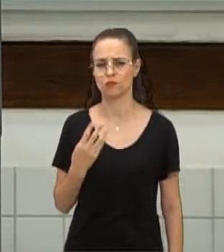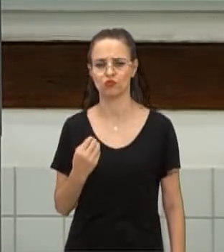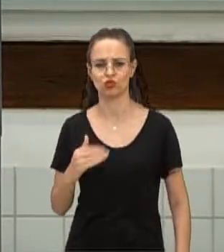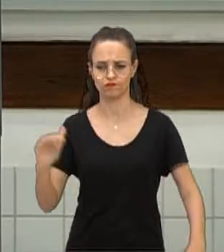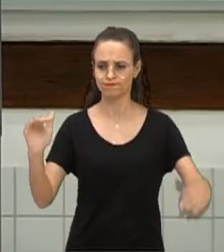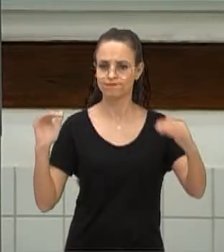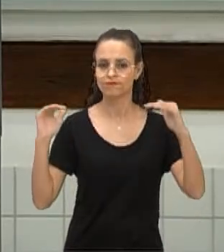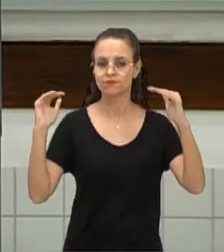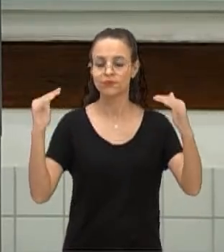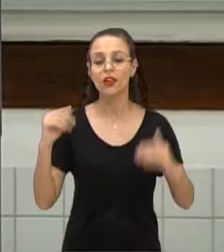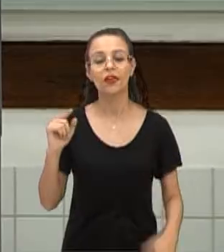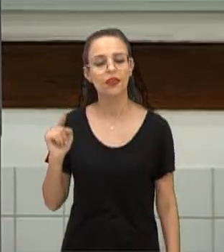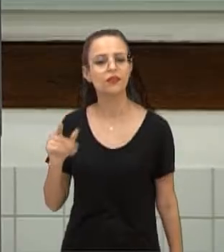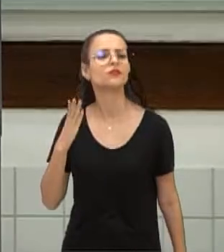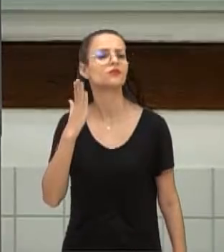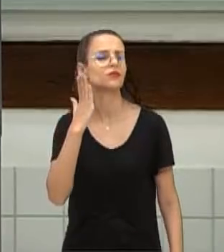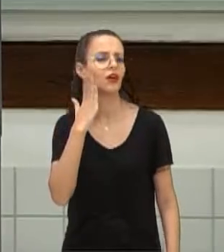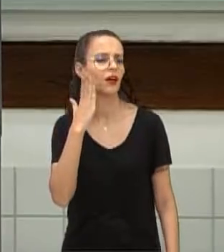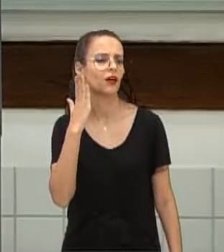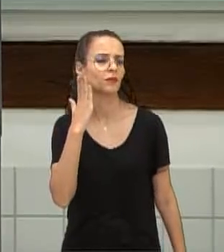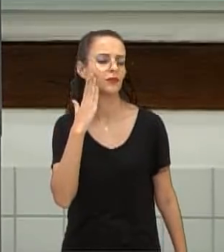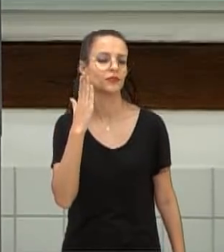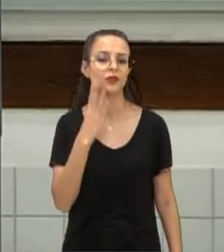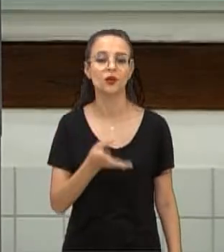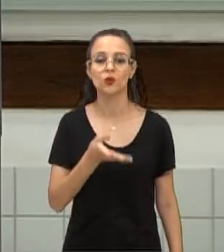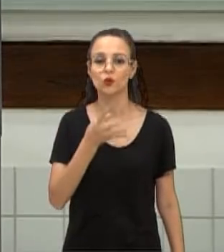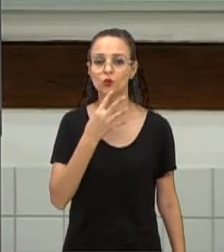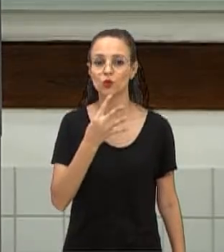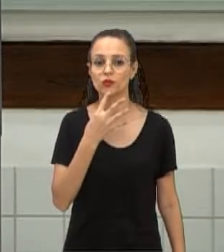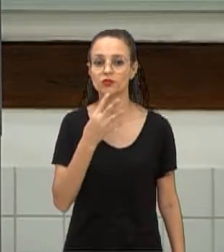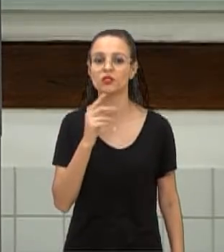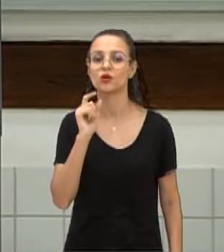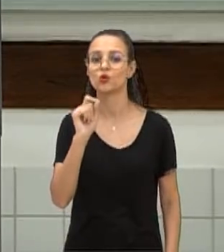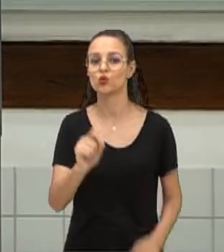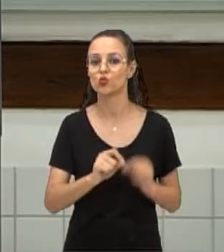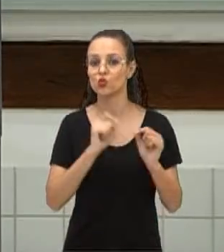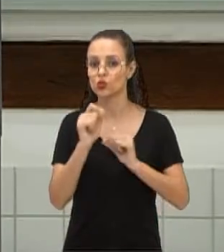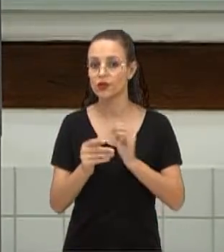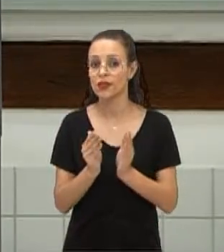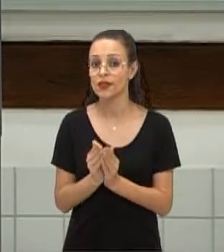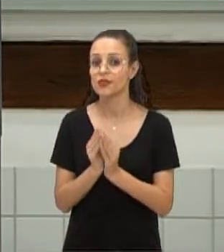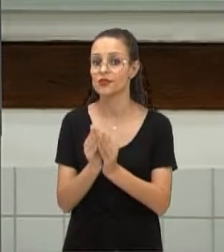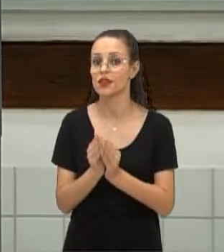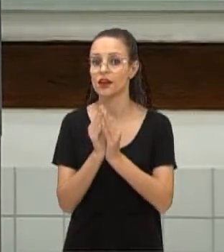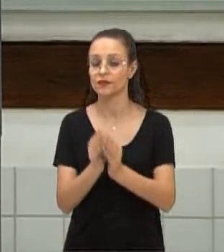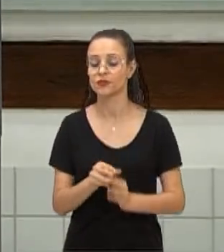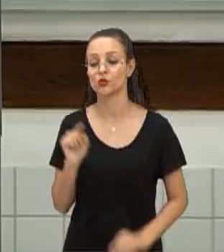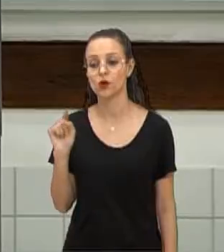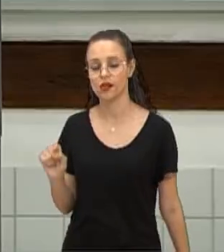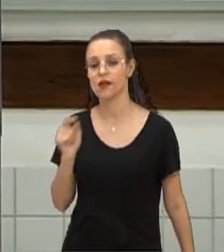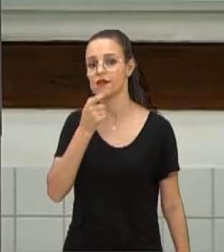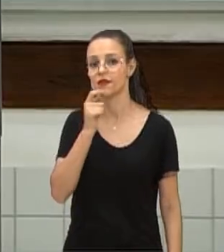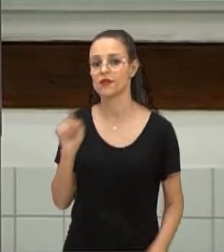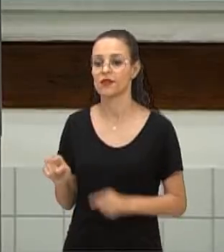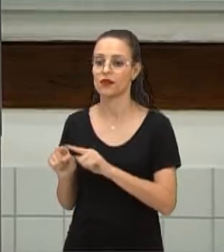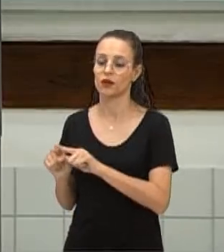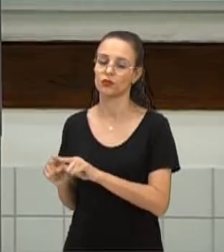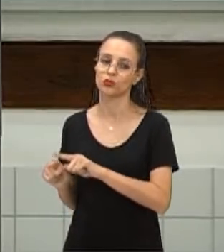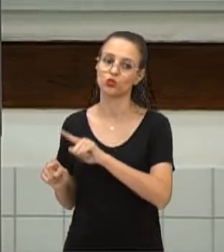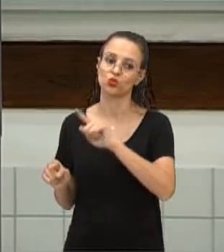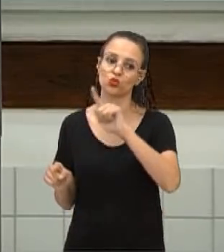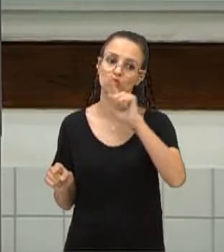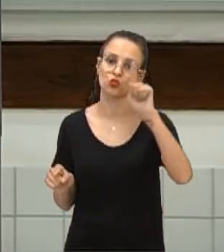influente, e ele sabia de uma expedição, de um navio, que sairia da Inglaterra e iria até